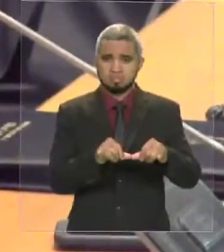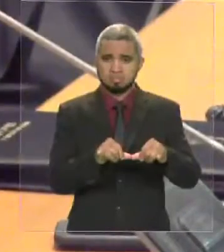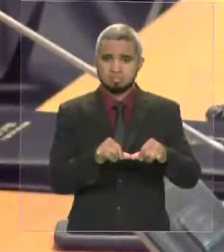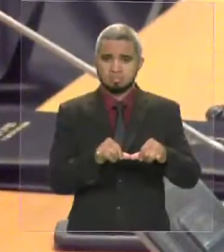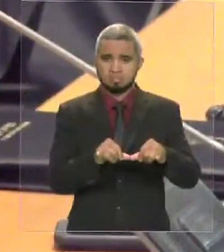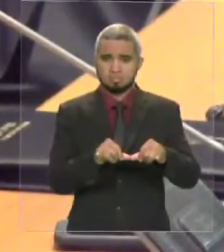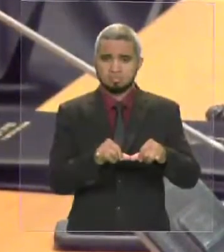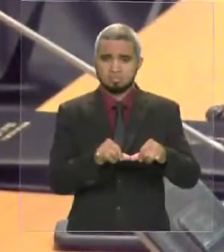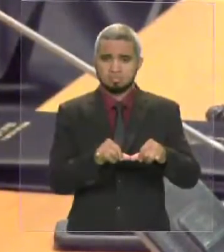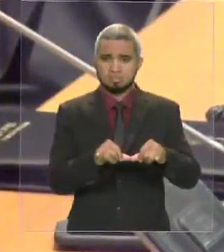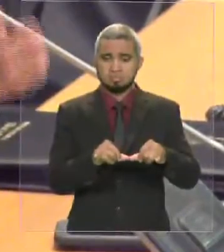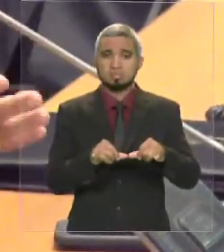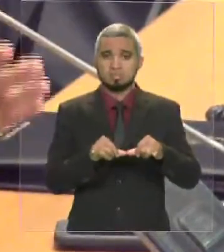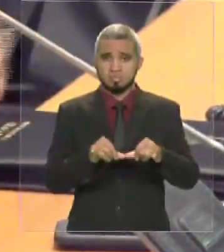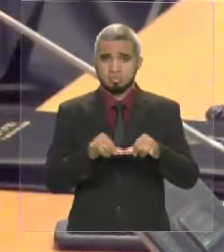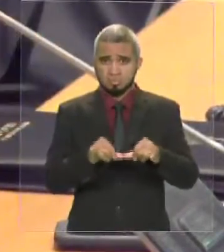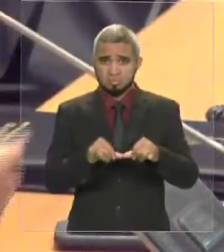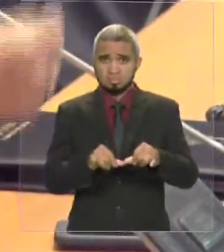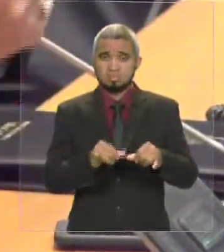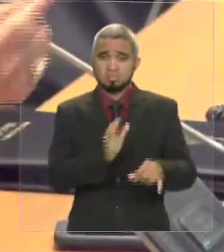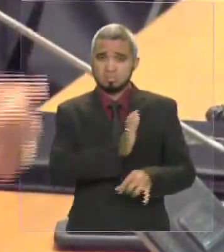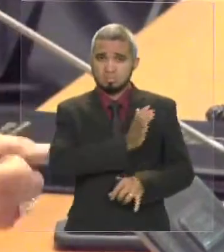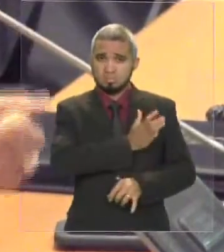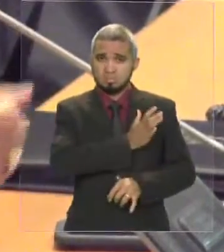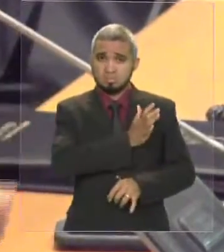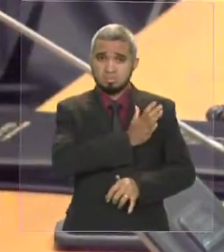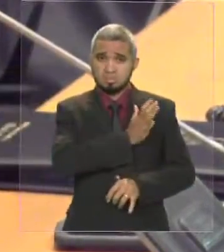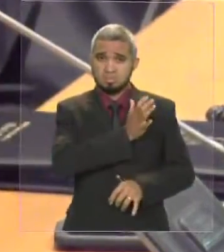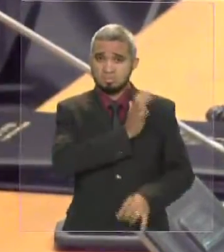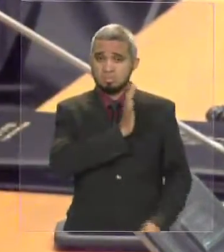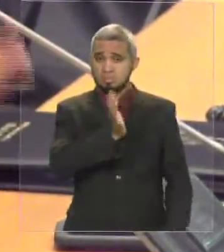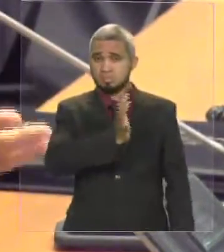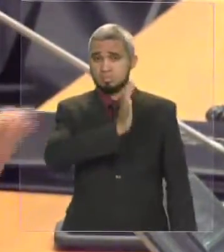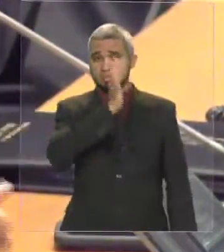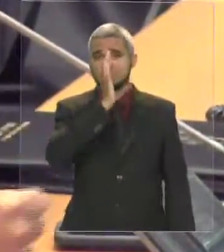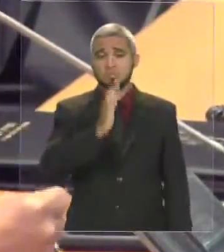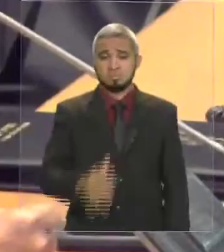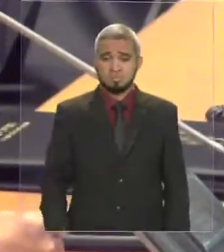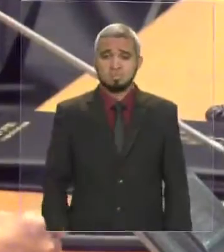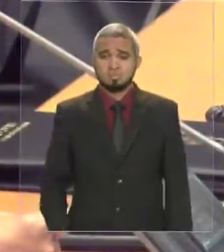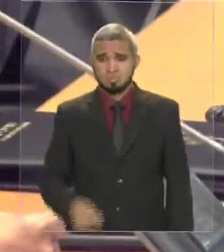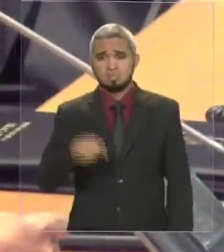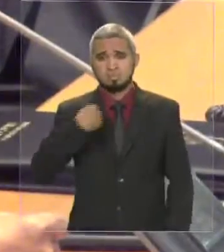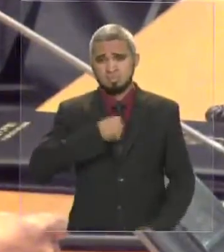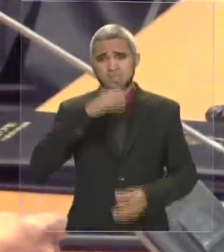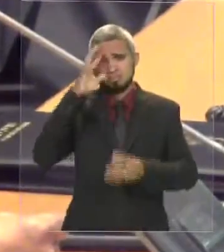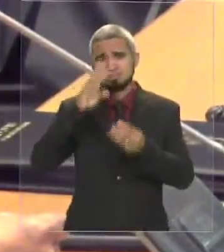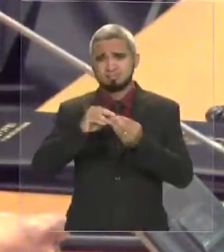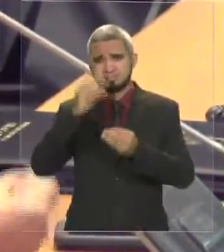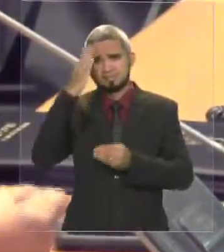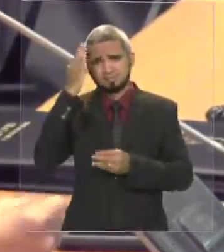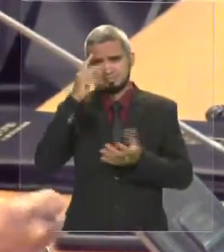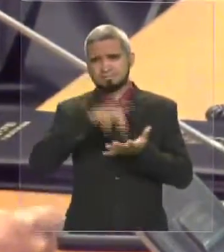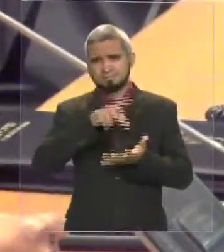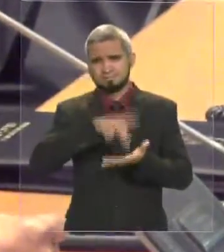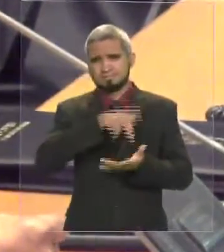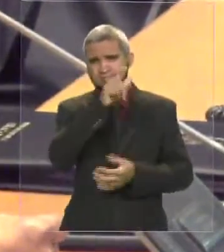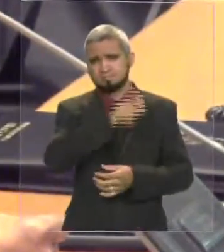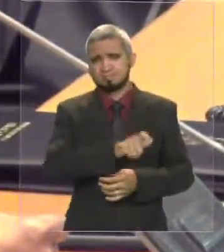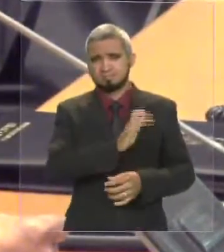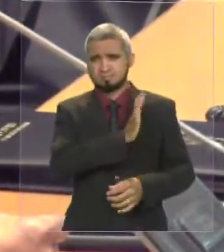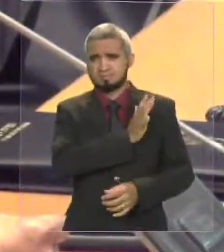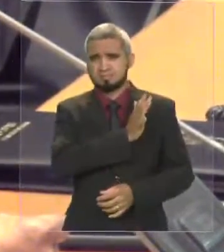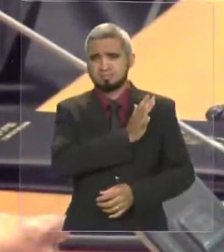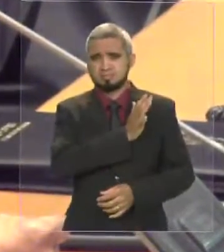de ser milionário, como tem se dito, e a gente sabe que é mesmo, não quer